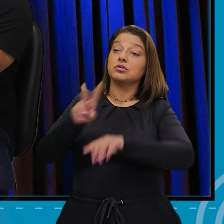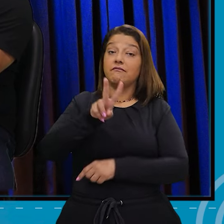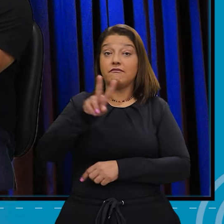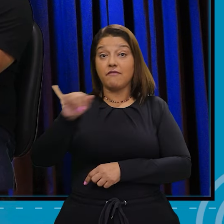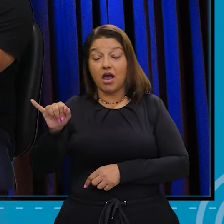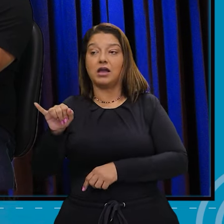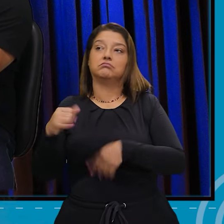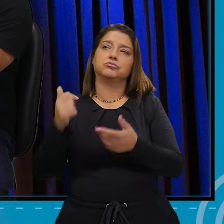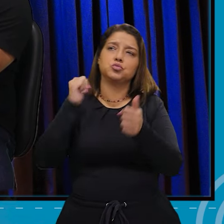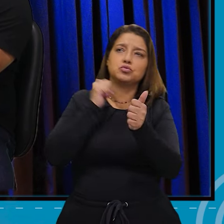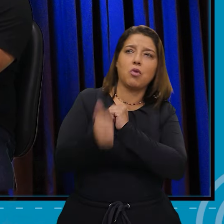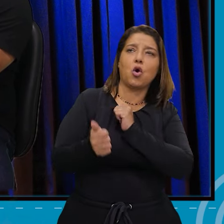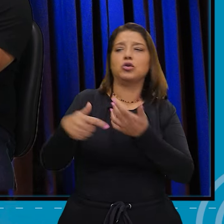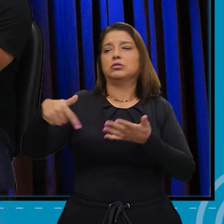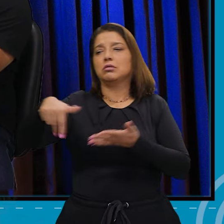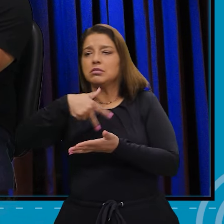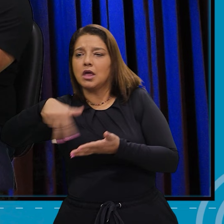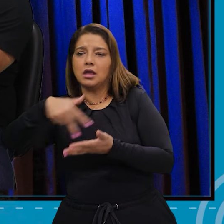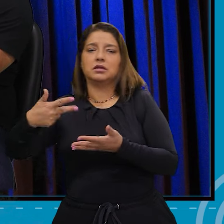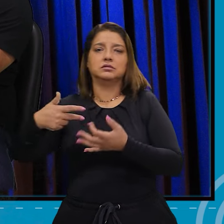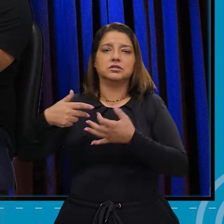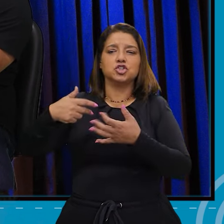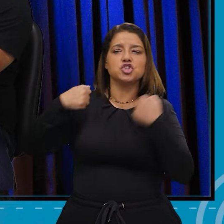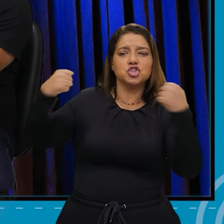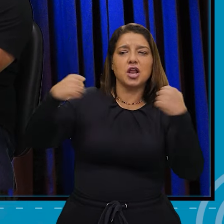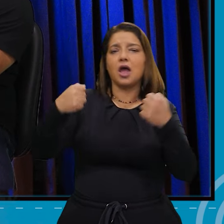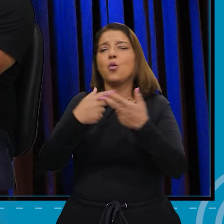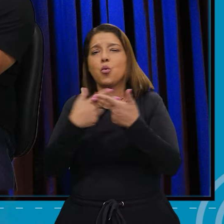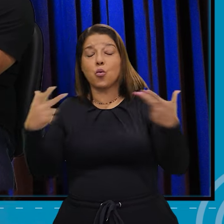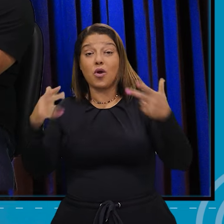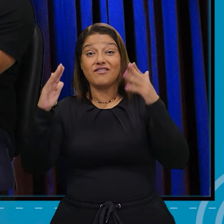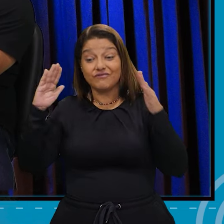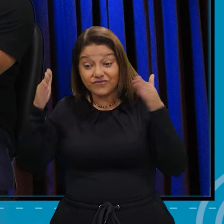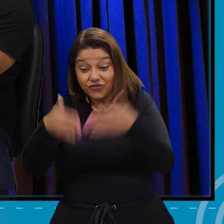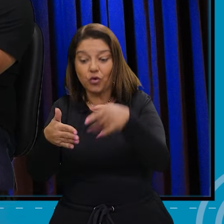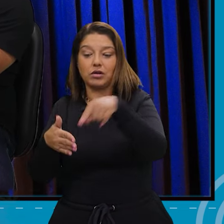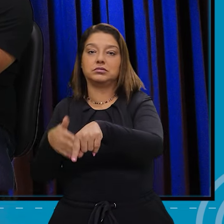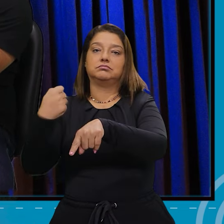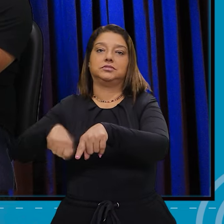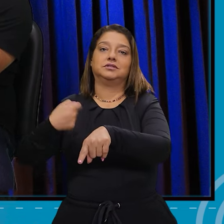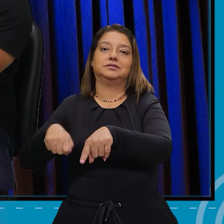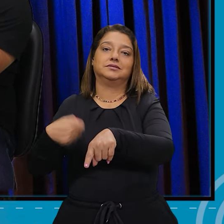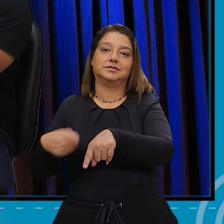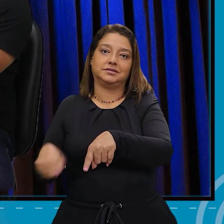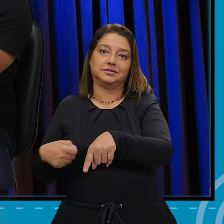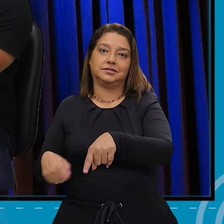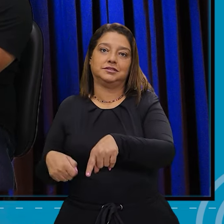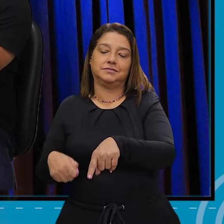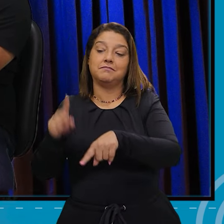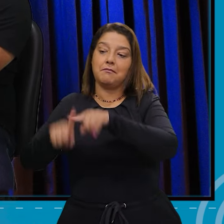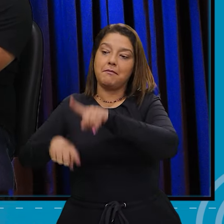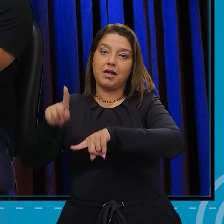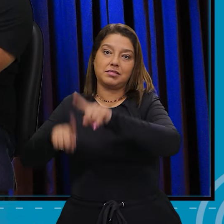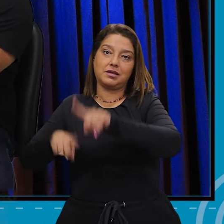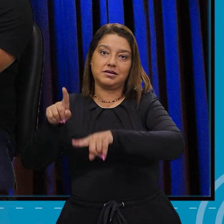o esporte, que seja a ginástica, a luta ou a dança, de materiais específicos para aquela prática.